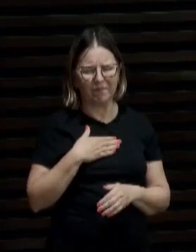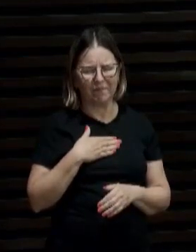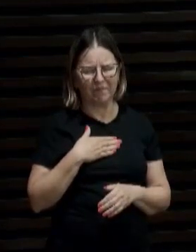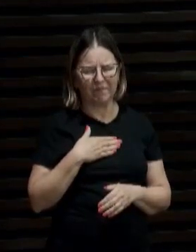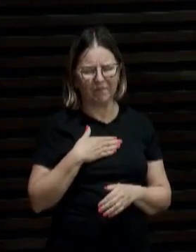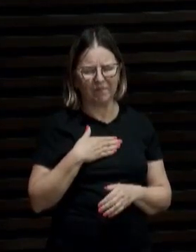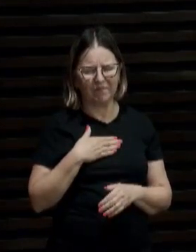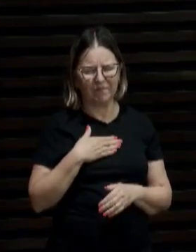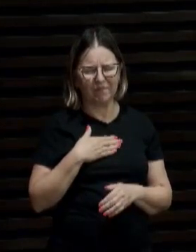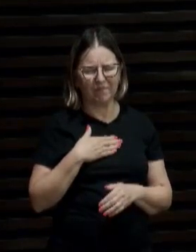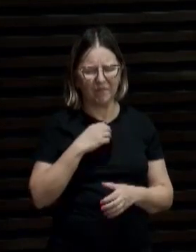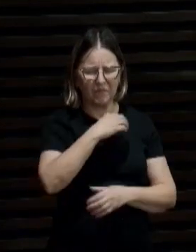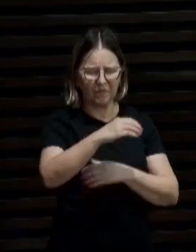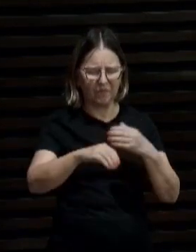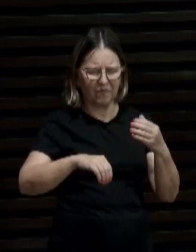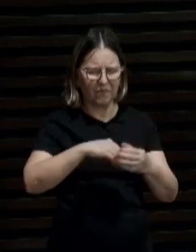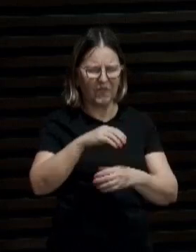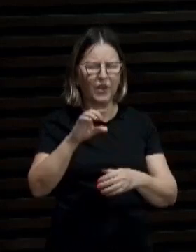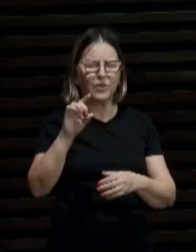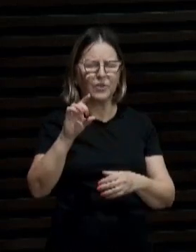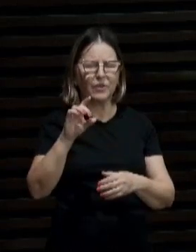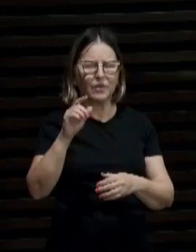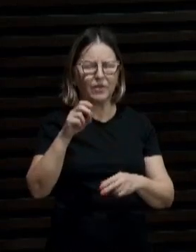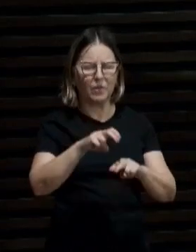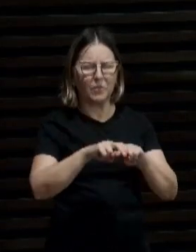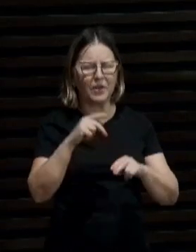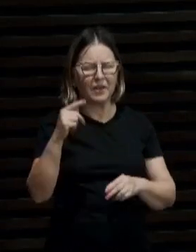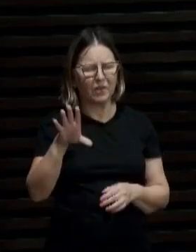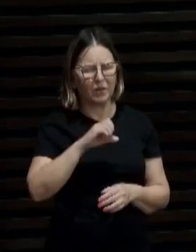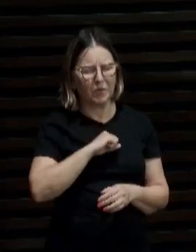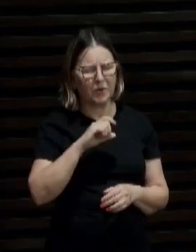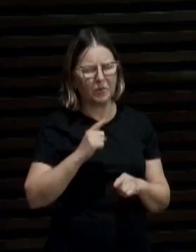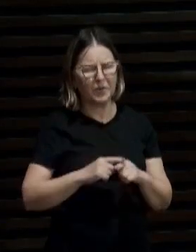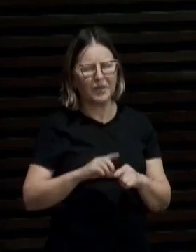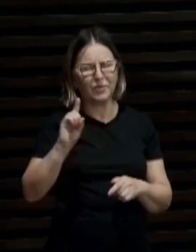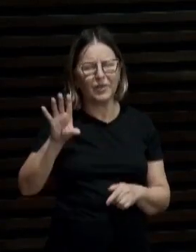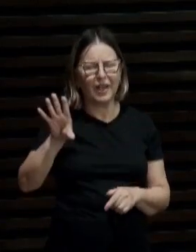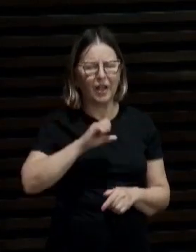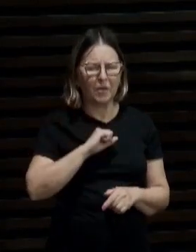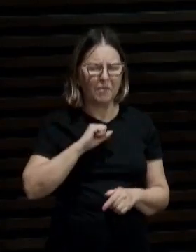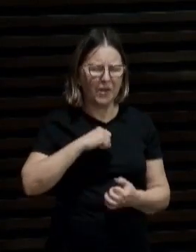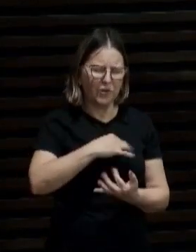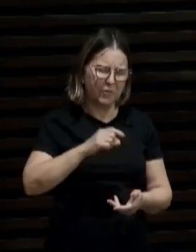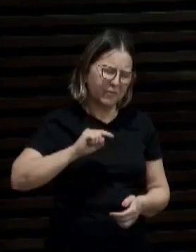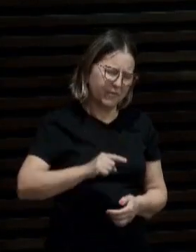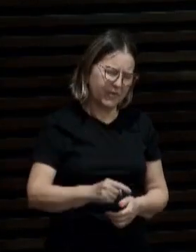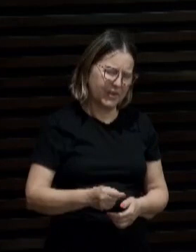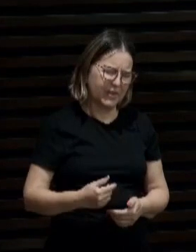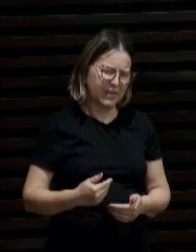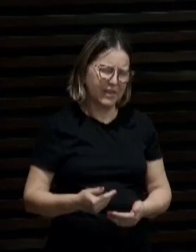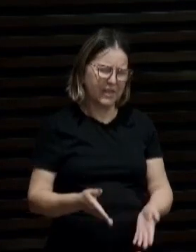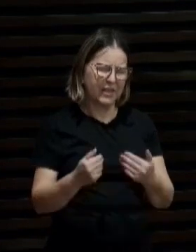Movido apenas pelo teu amor, Pai, porque tu amaste o mundo de tal maneira que deu o teu Filho